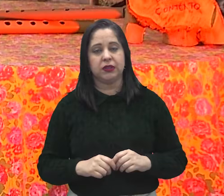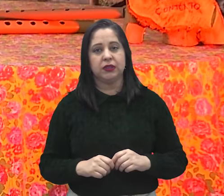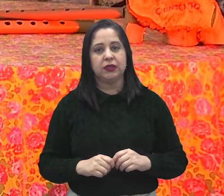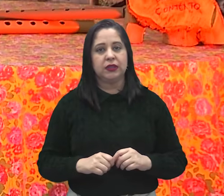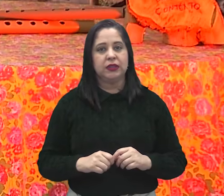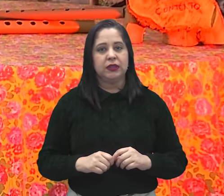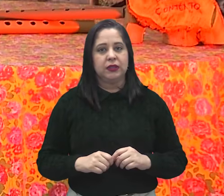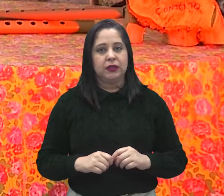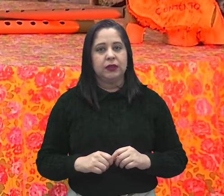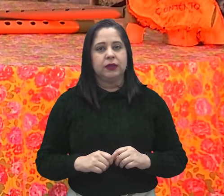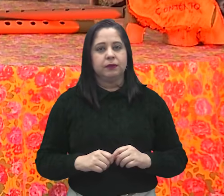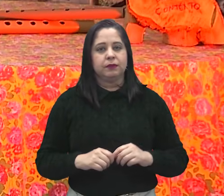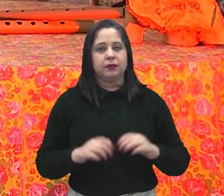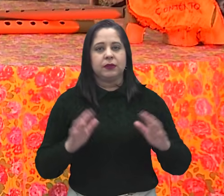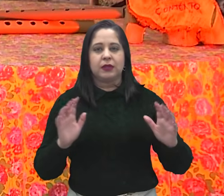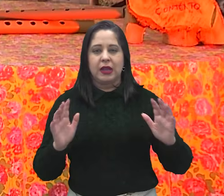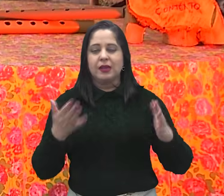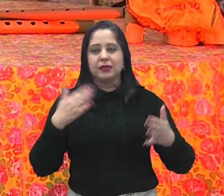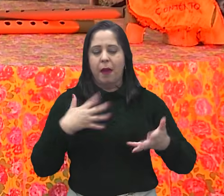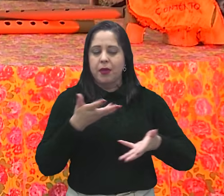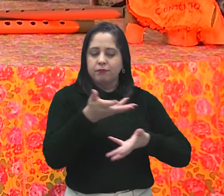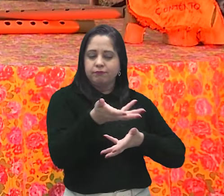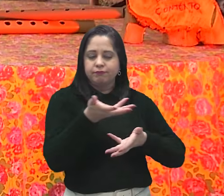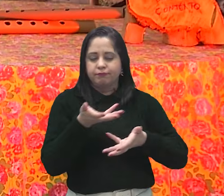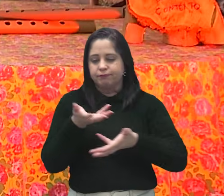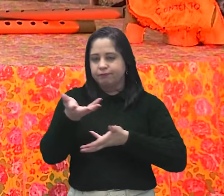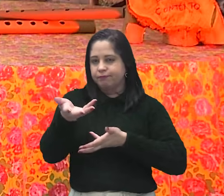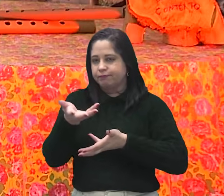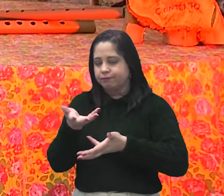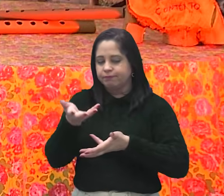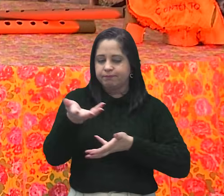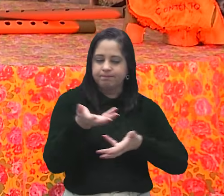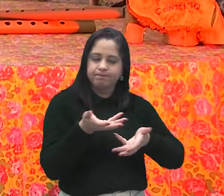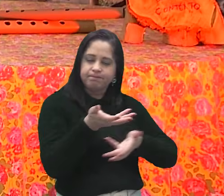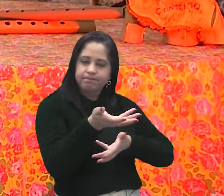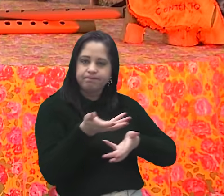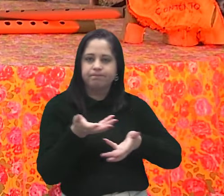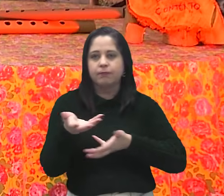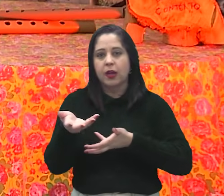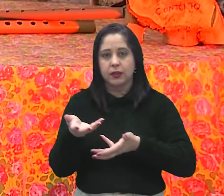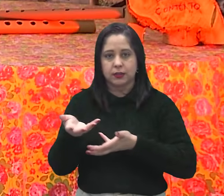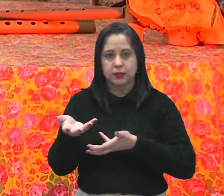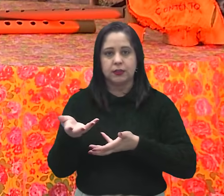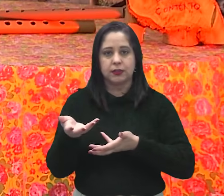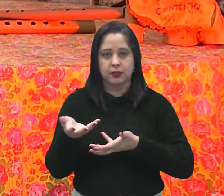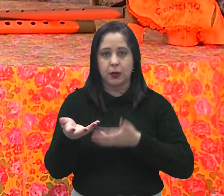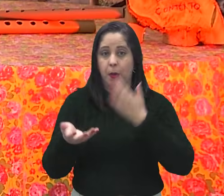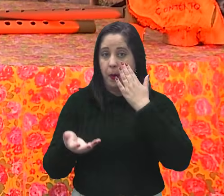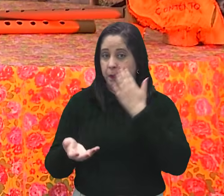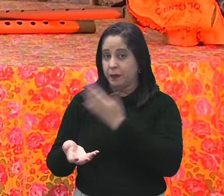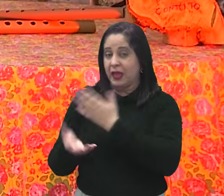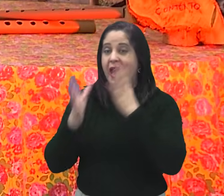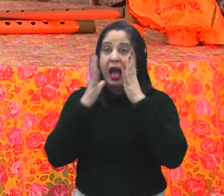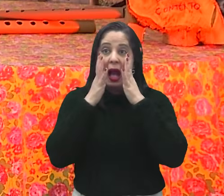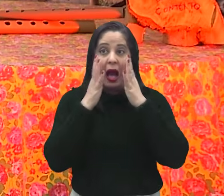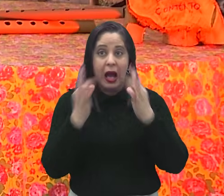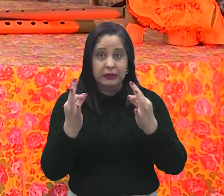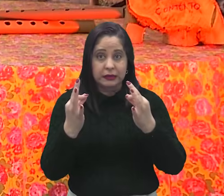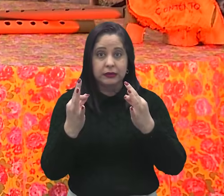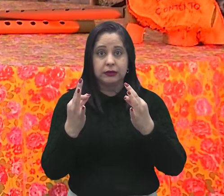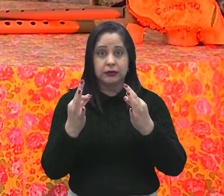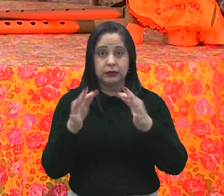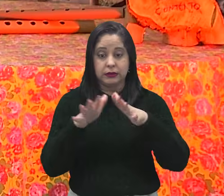observar e interagir, sabe? Essa escuta do território, né? Uma atenção ao território. Então, ao conhecer